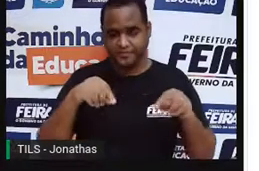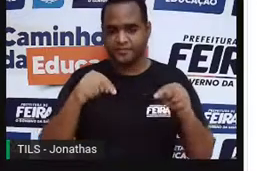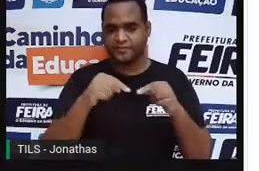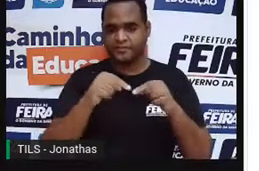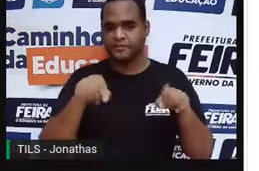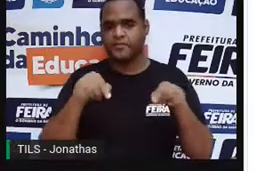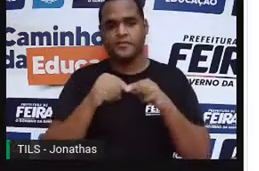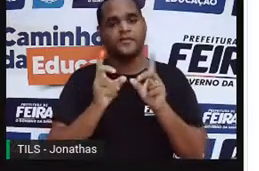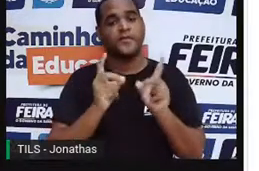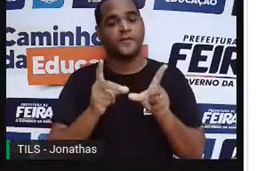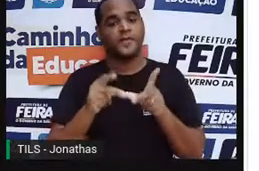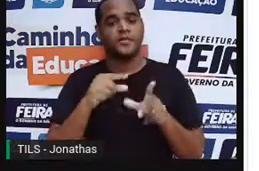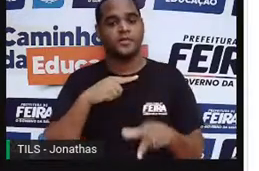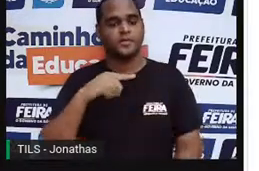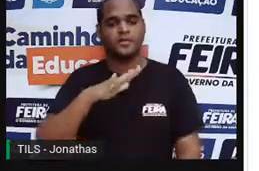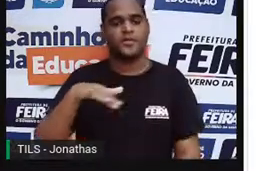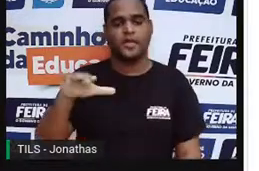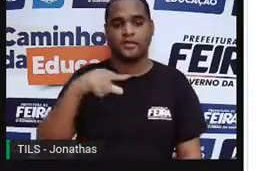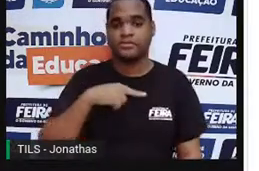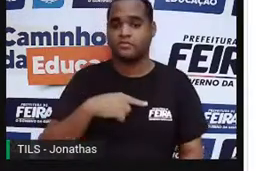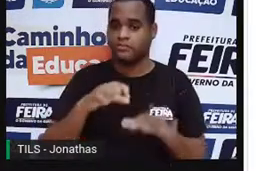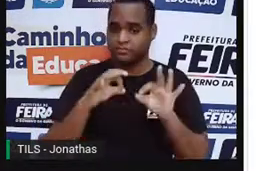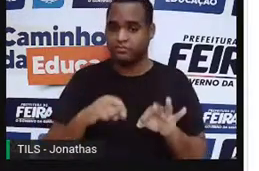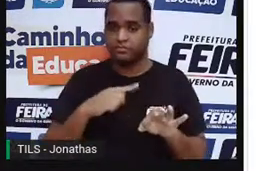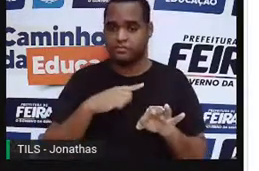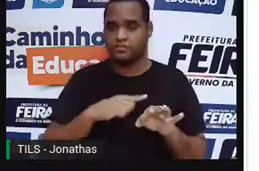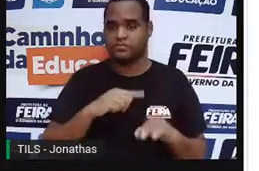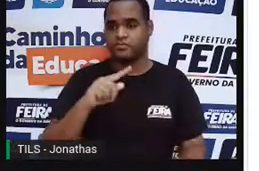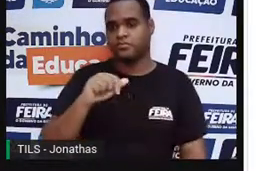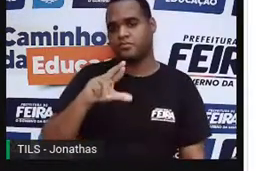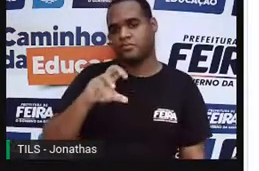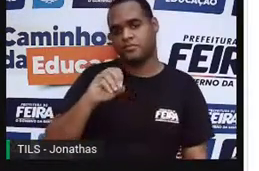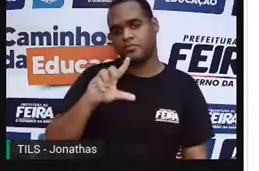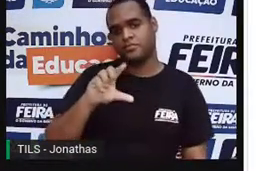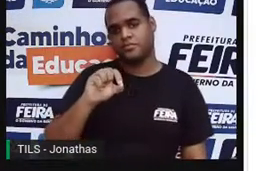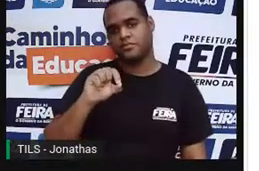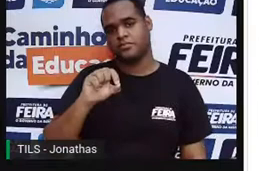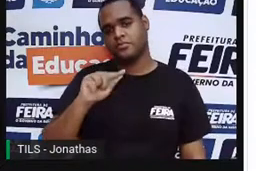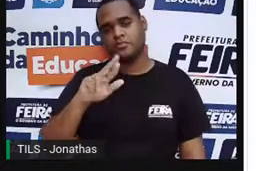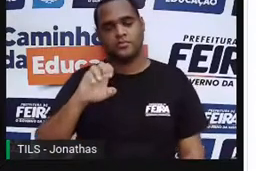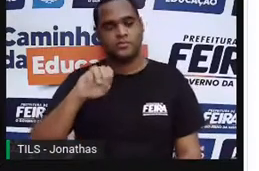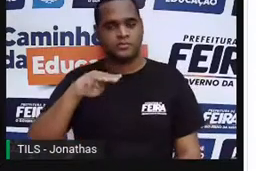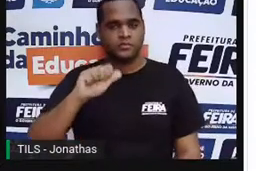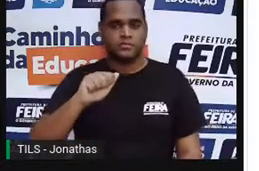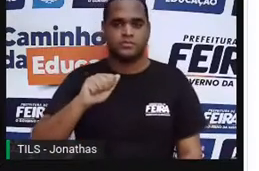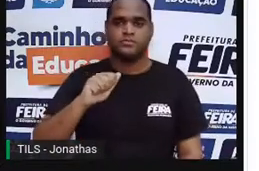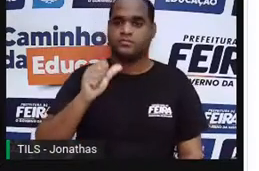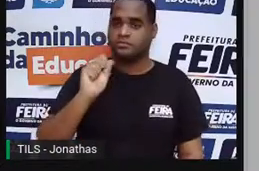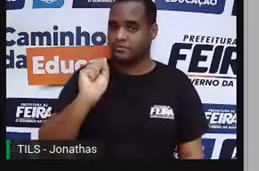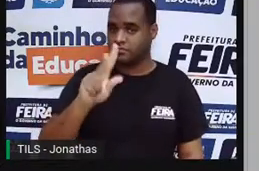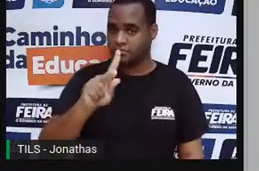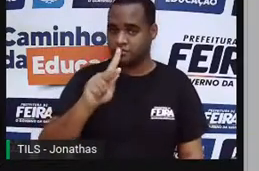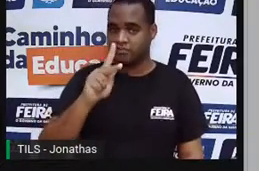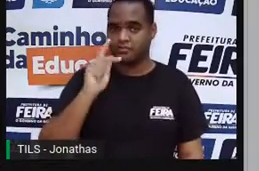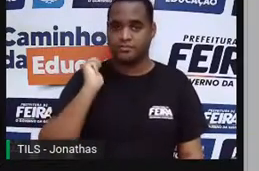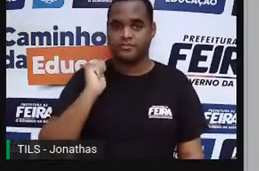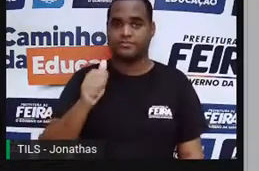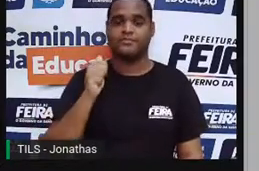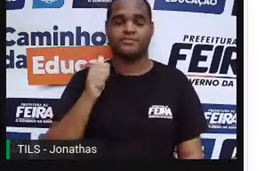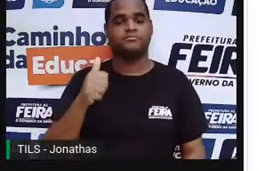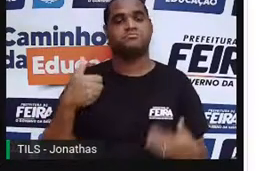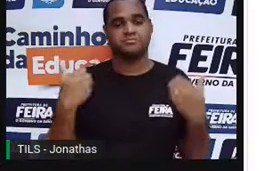representado né um terreno que tem um formato de um paralelogramo tá bom Tá bom